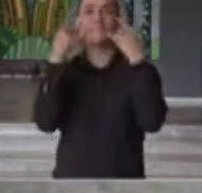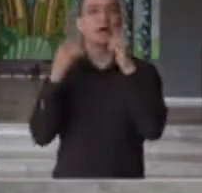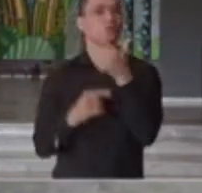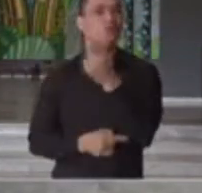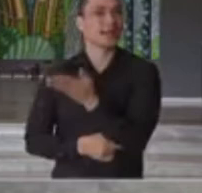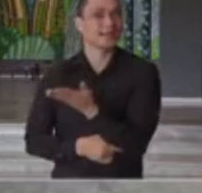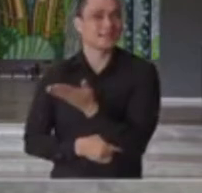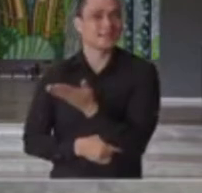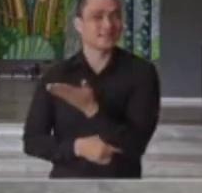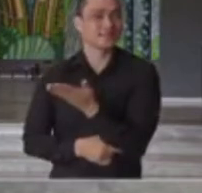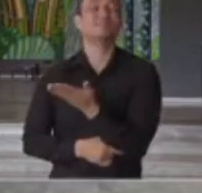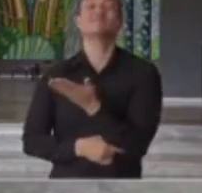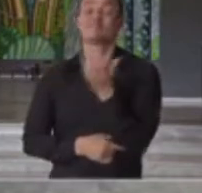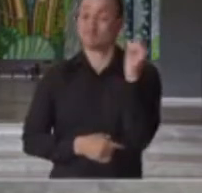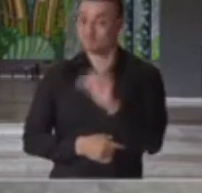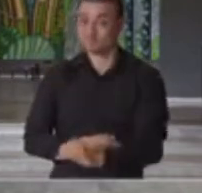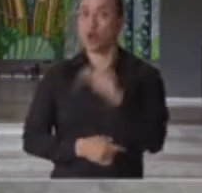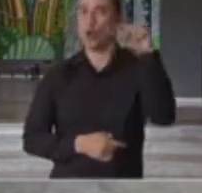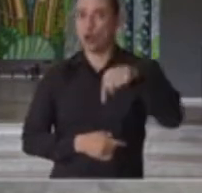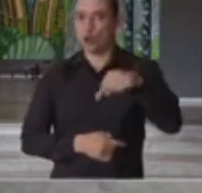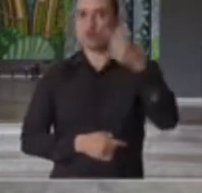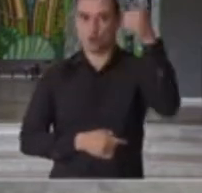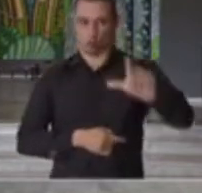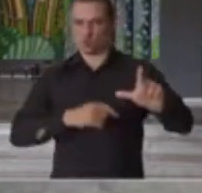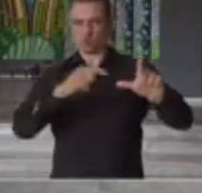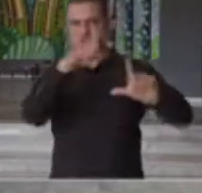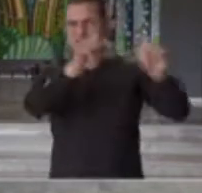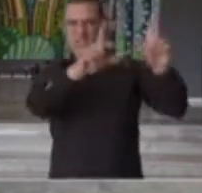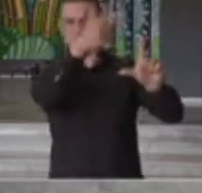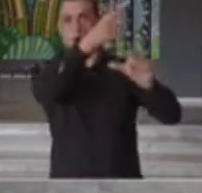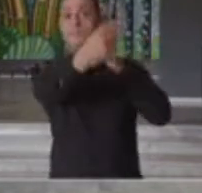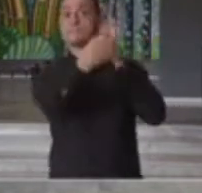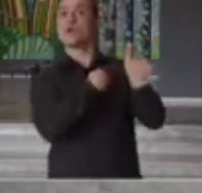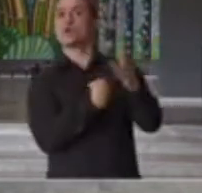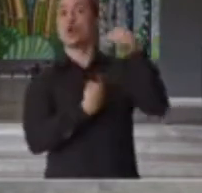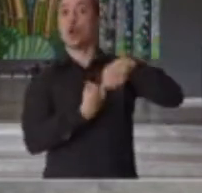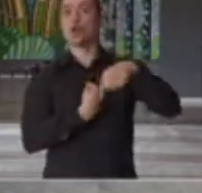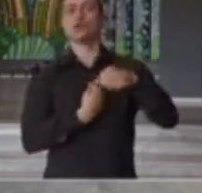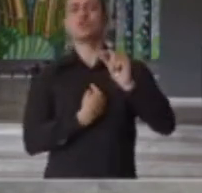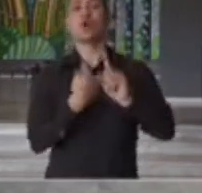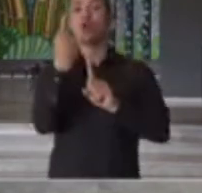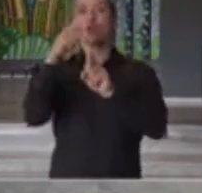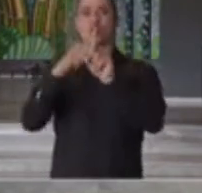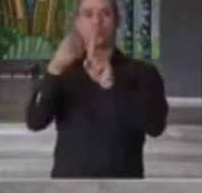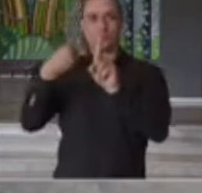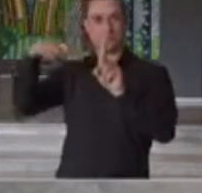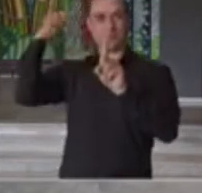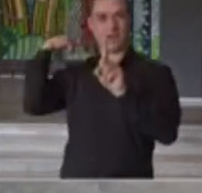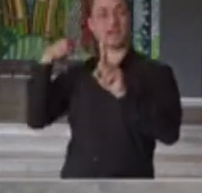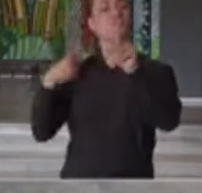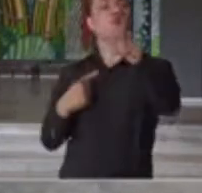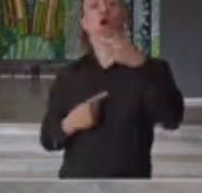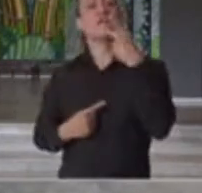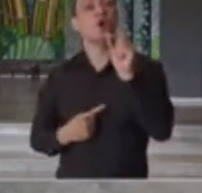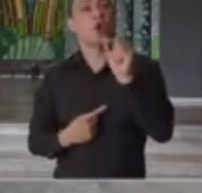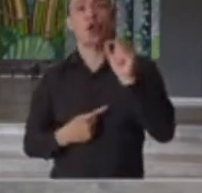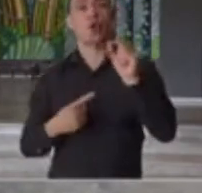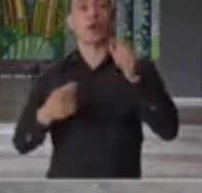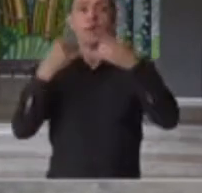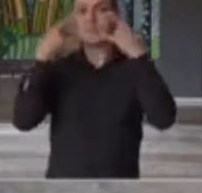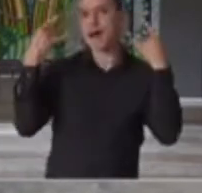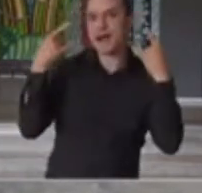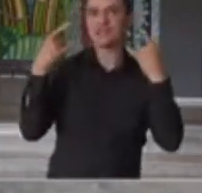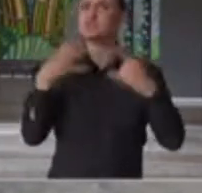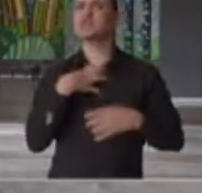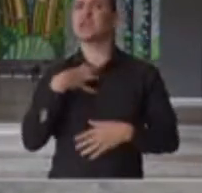de máscaras. Hoje um outro veículo de comunicação me perguntou, mas há um mês atrás vocês falavam de máscaras